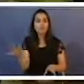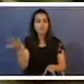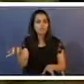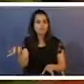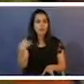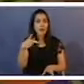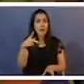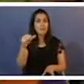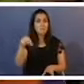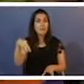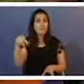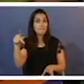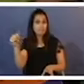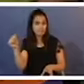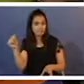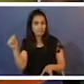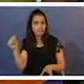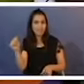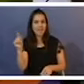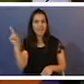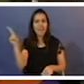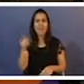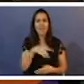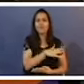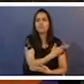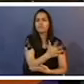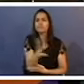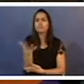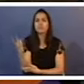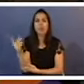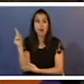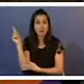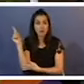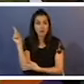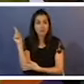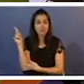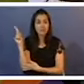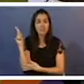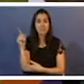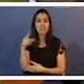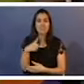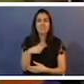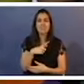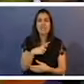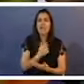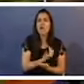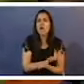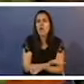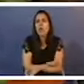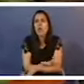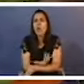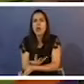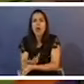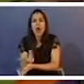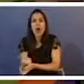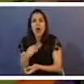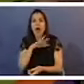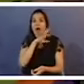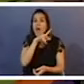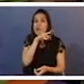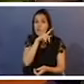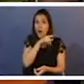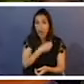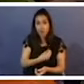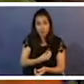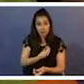essa imagem é conhecida essa vegetação por ser uma vegetação de muitas grama capim com animais